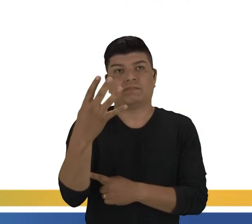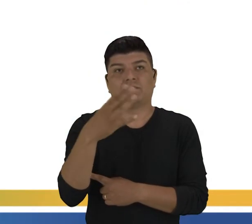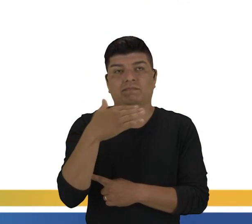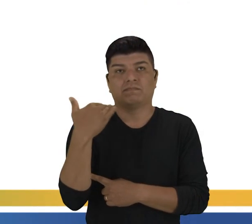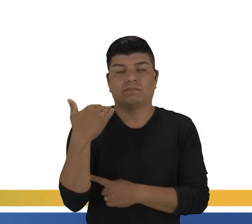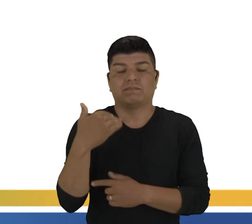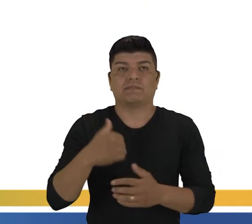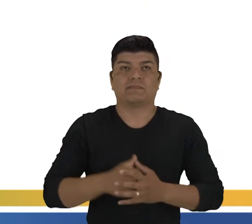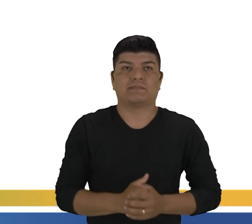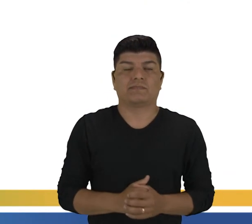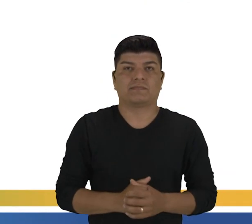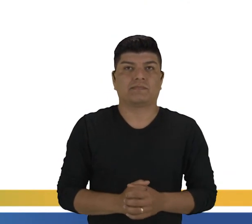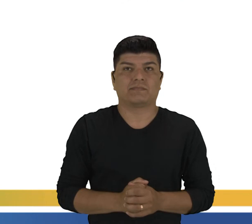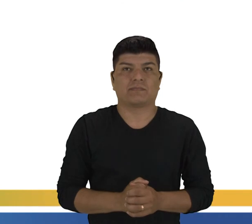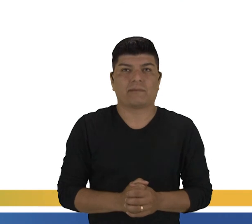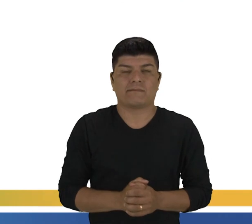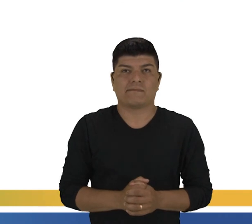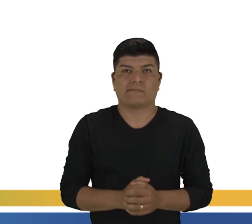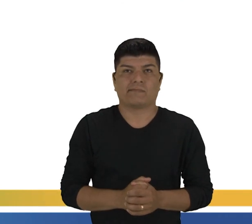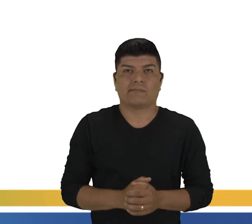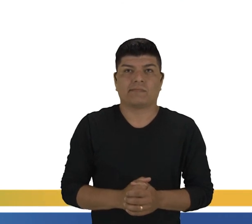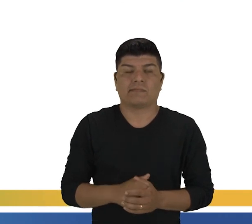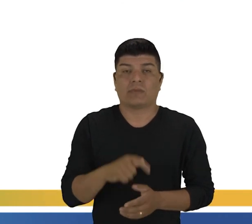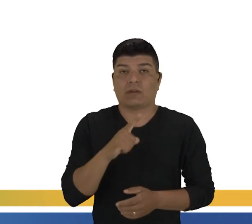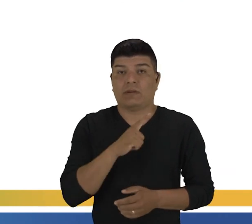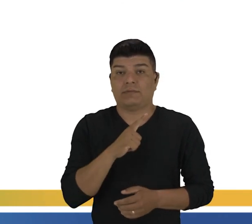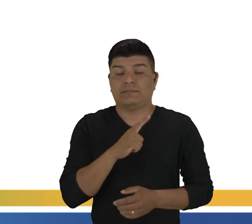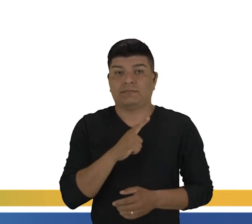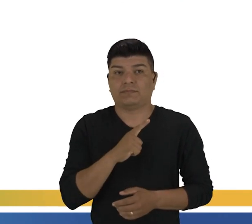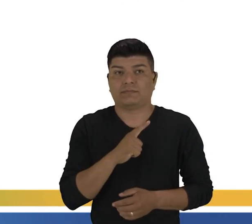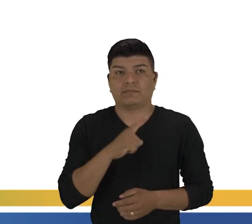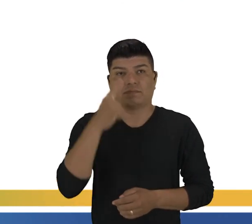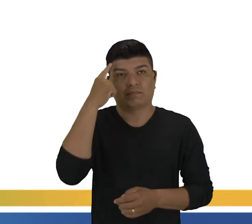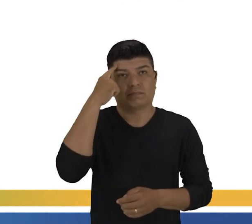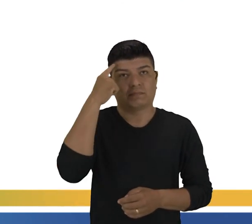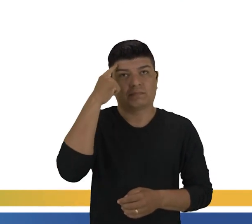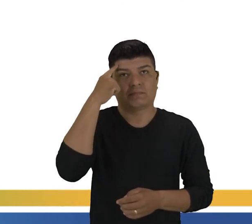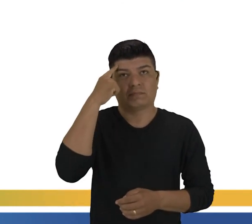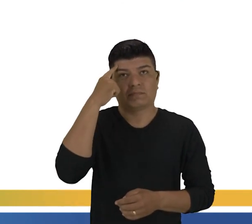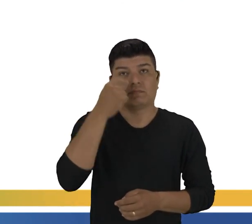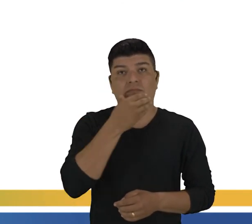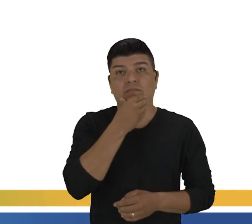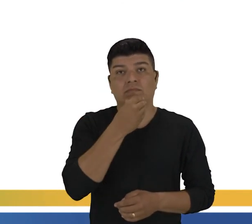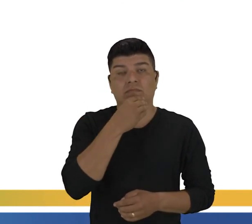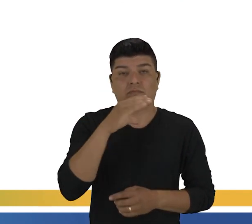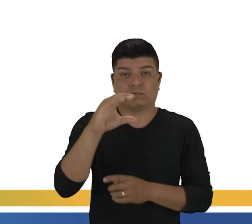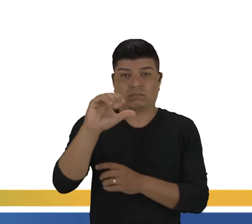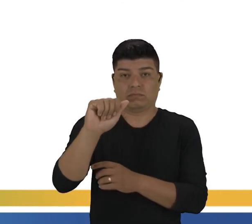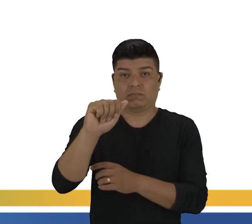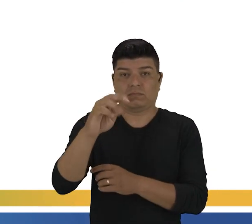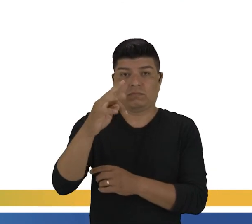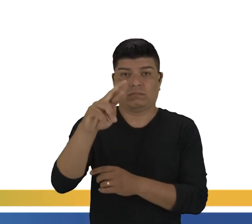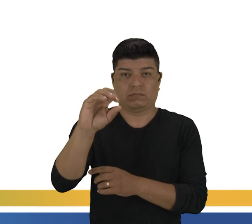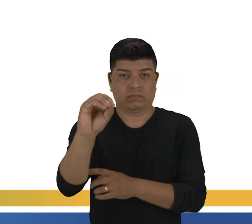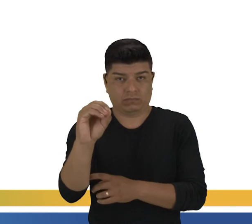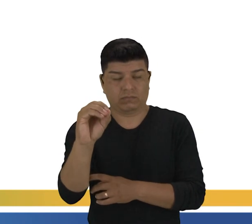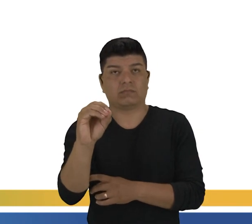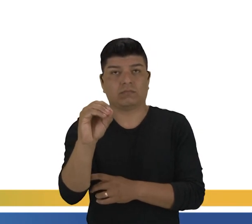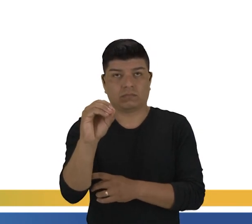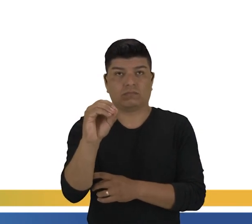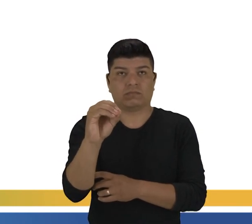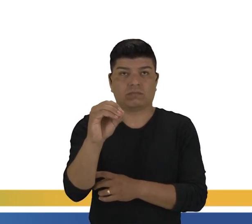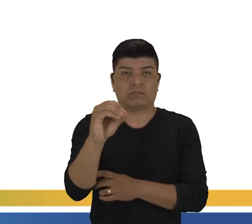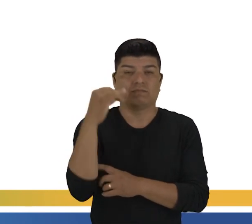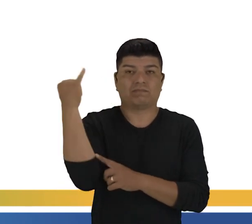bom? Temos aqui então um pensamento dele que foi muito marcante